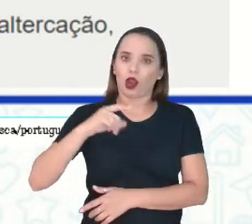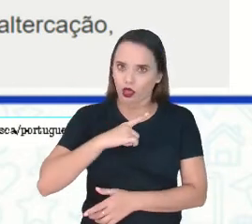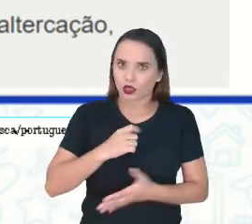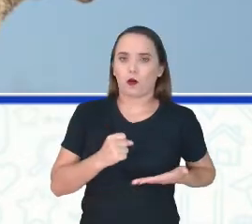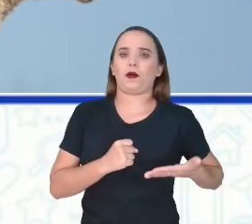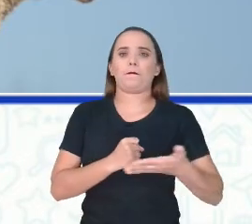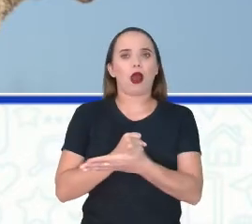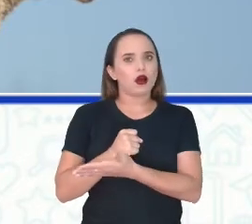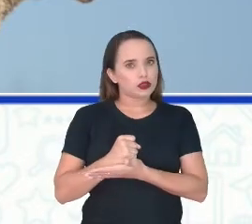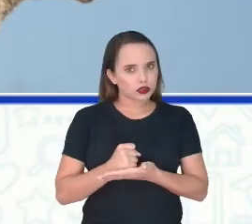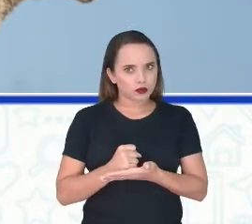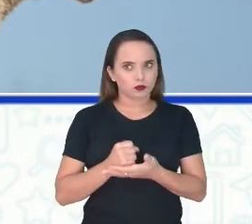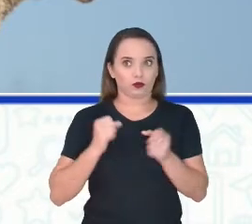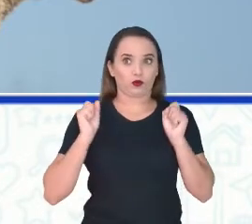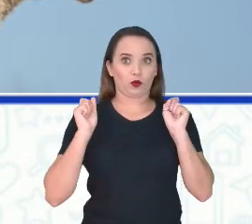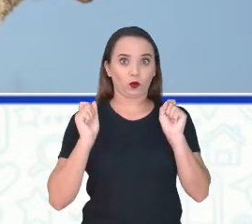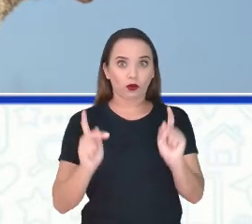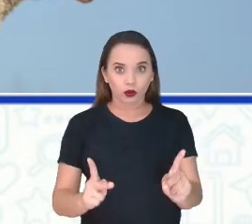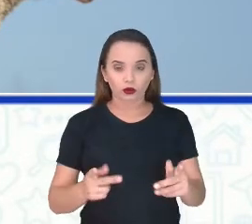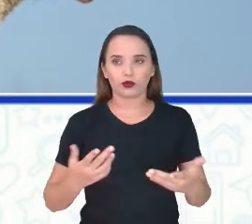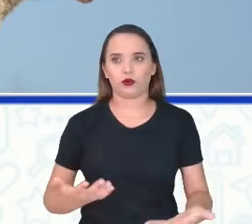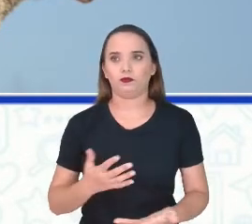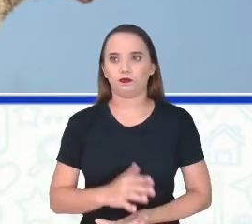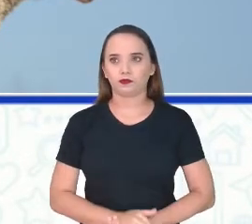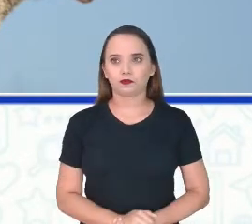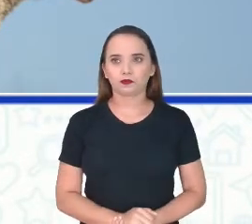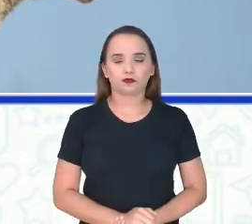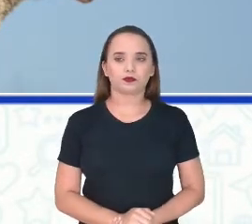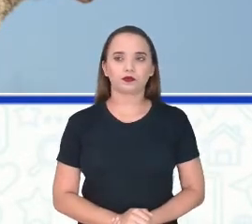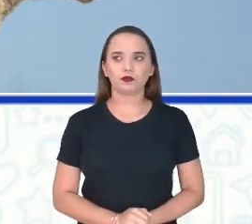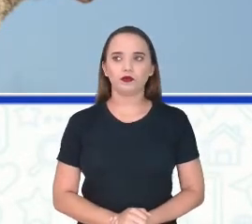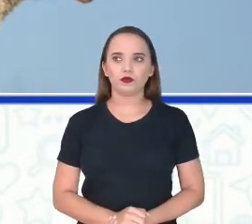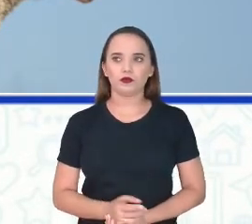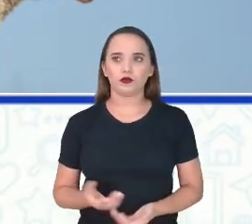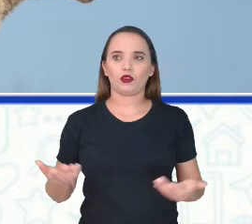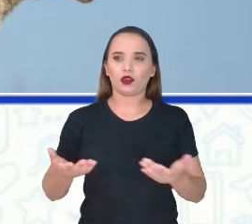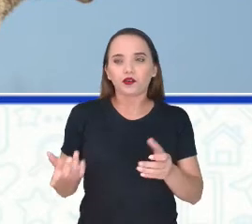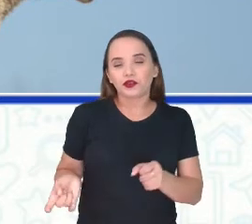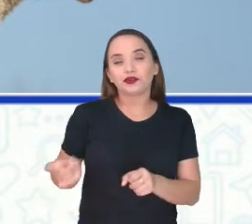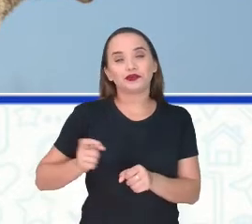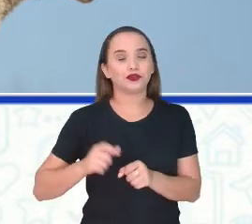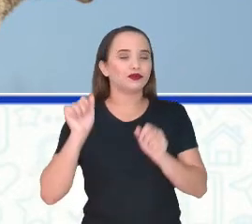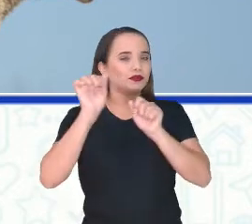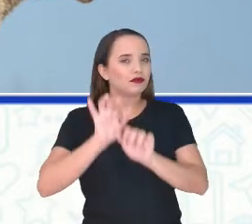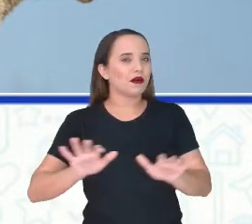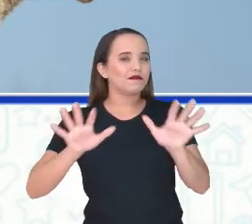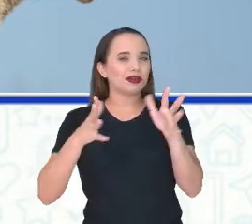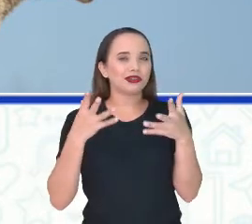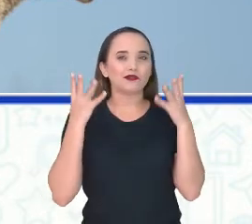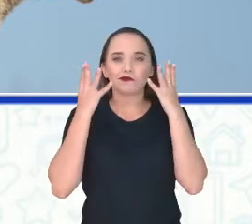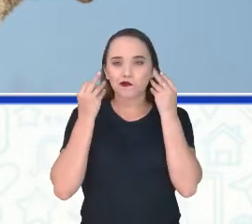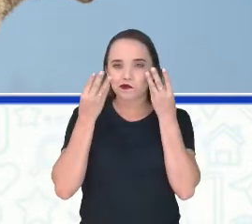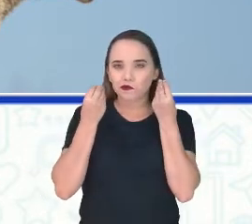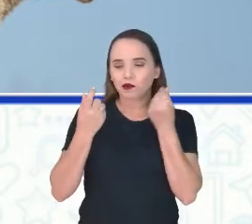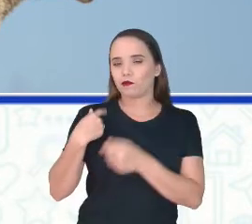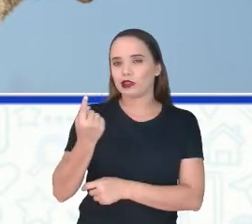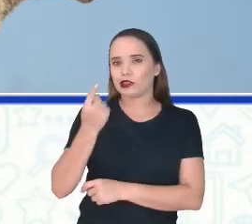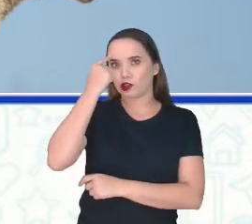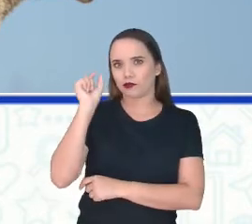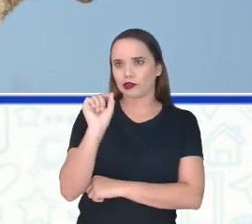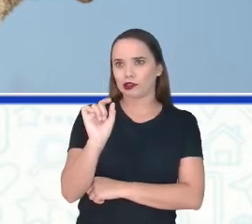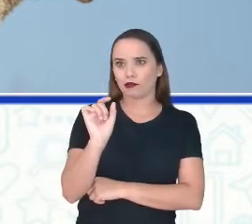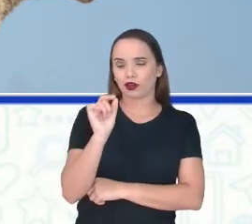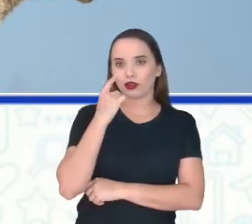isso. Tá certo, gente? Ó. E aí eu botei aqui uma imagem bonitinha para a gente pensar aqui.